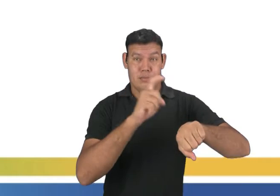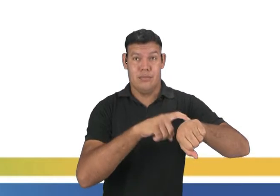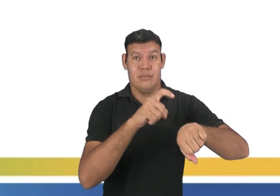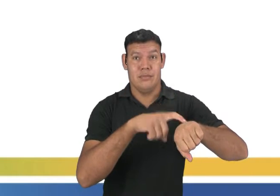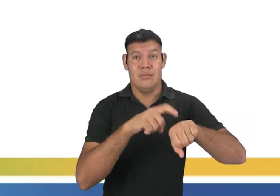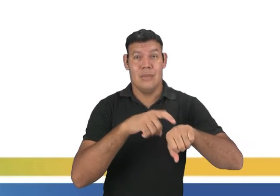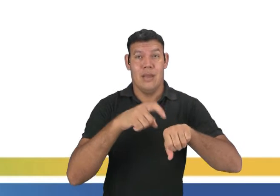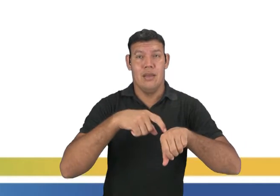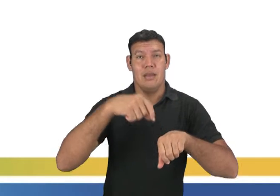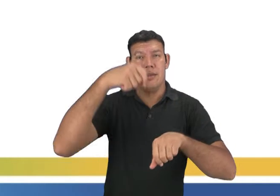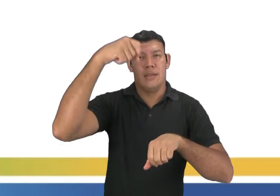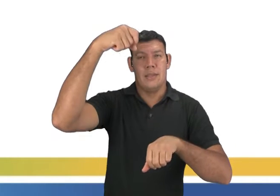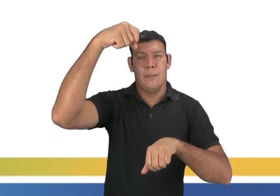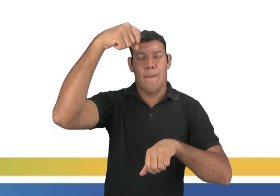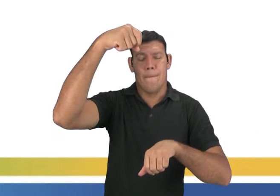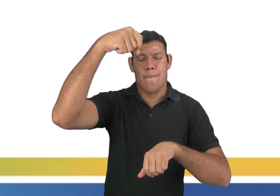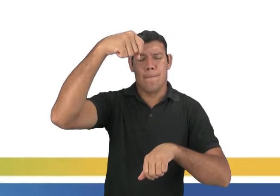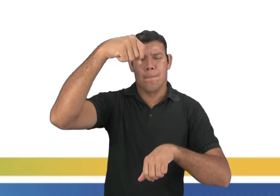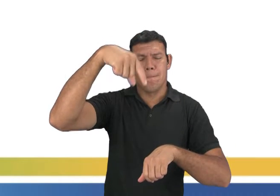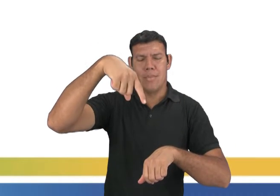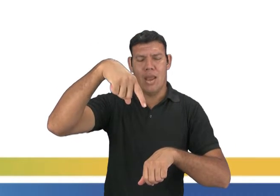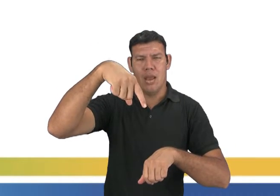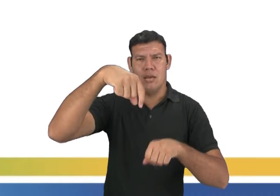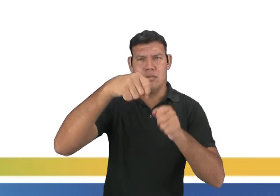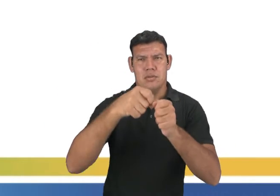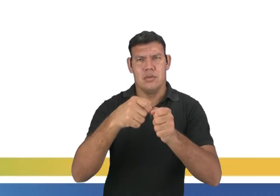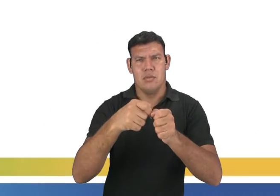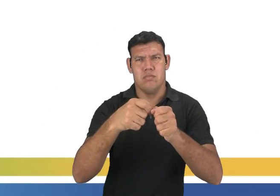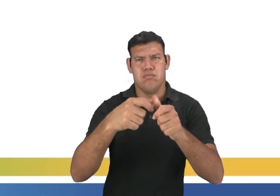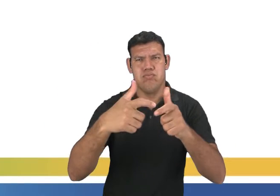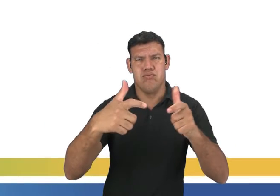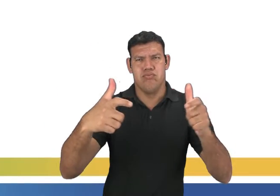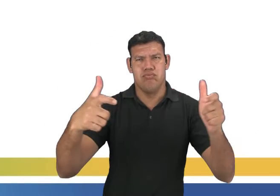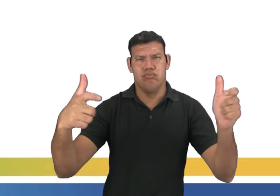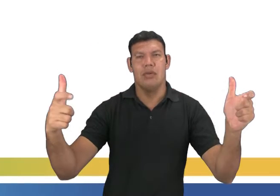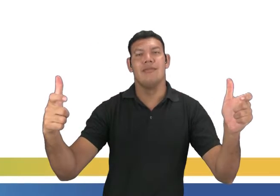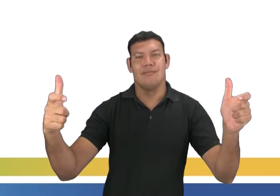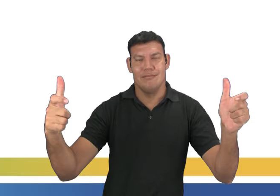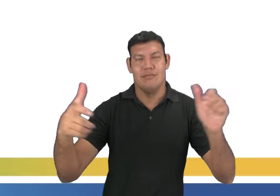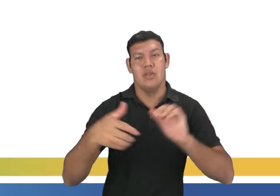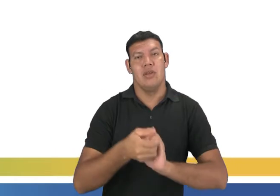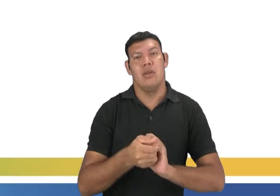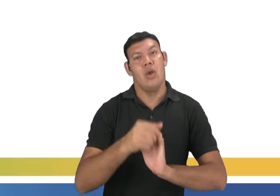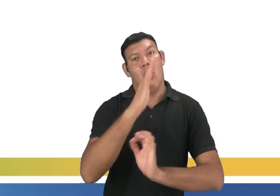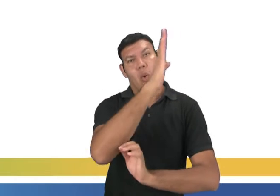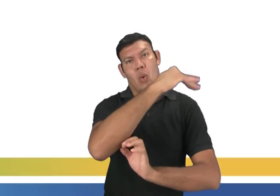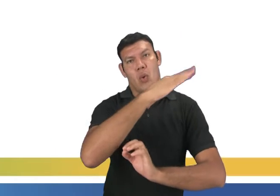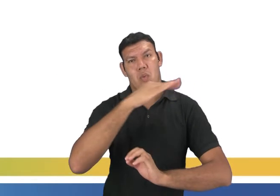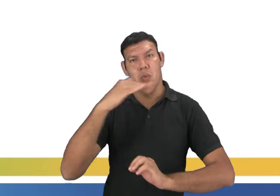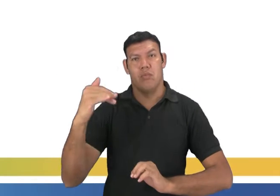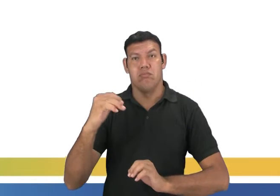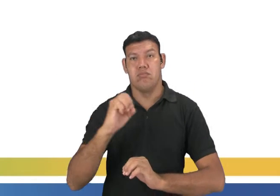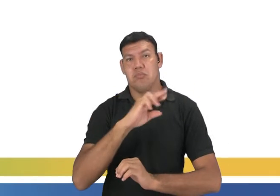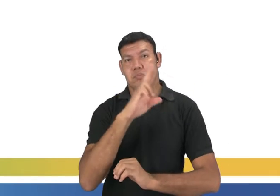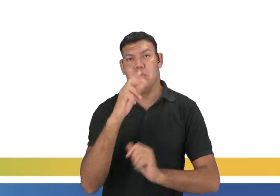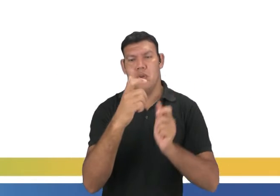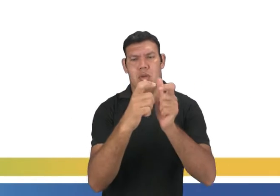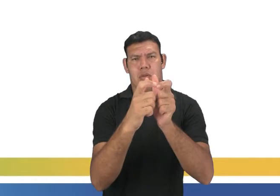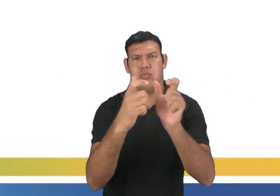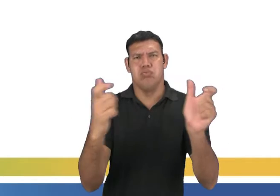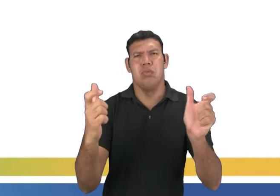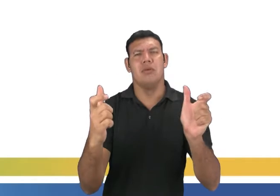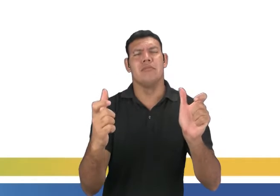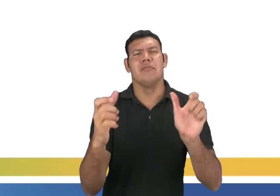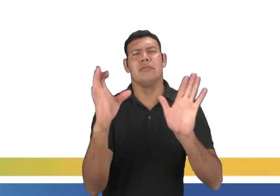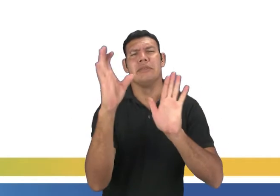esse pinguinho aí dentro desse lago, vai gerar ali ondas ou oscilações, ou seja, o que é a definição